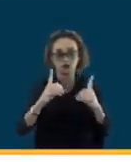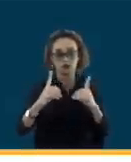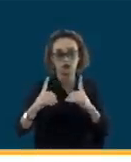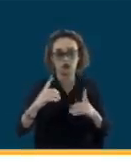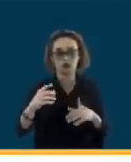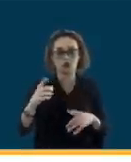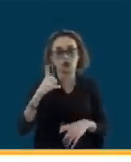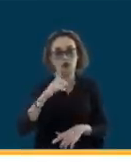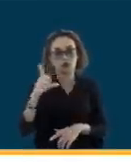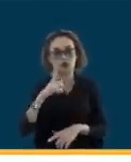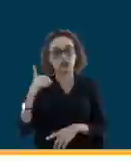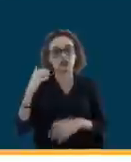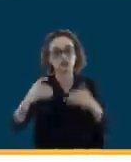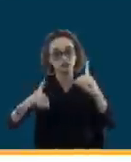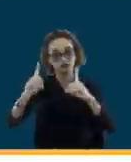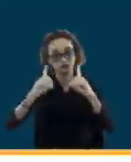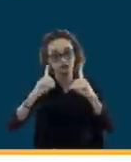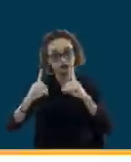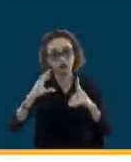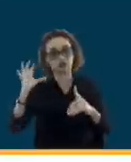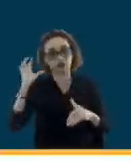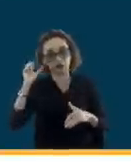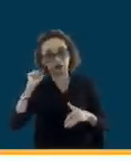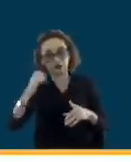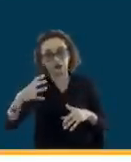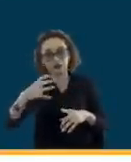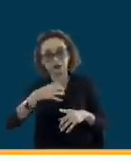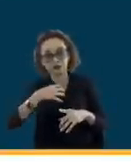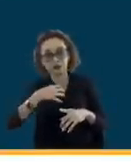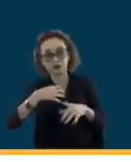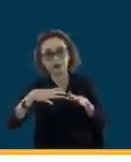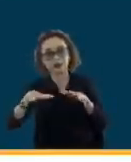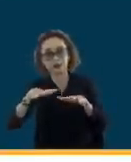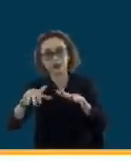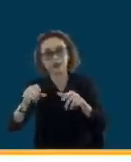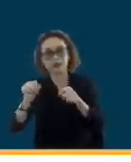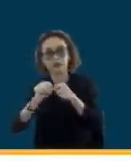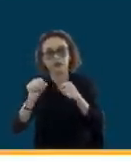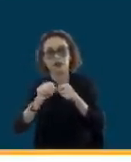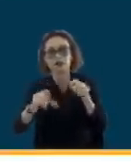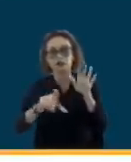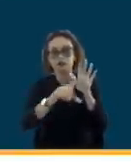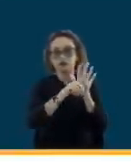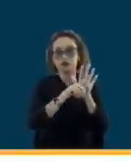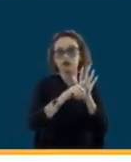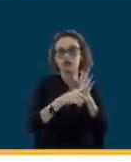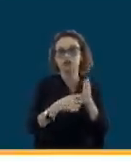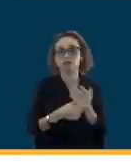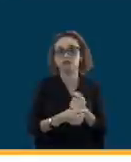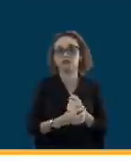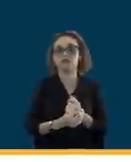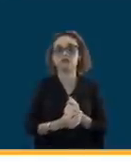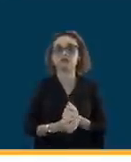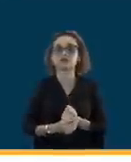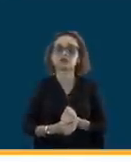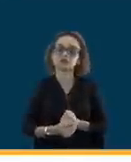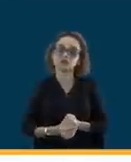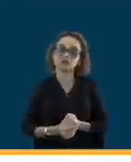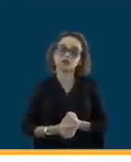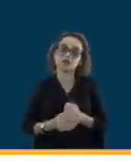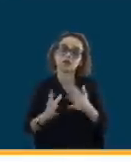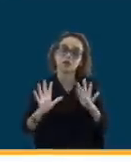né? E com isso se conseguiu mobilizar a escuta com o próprio Executivo, né? Mas eu queria